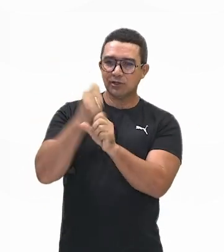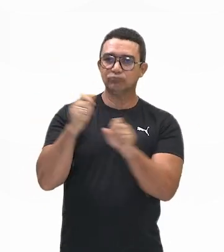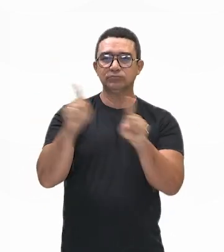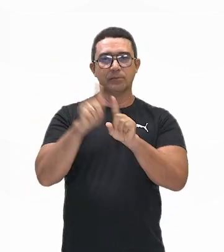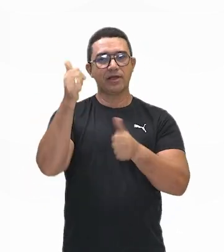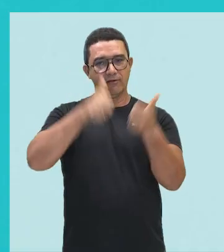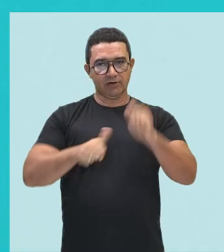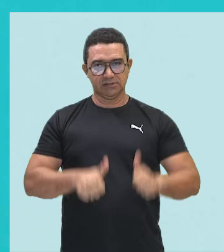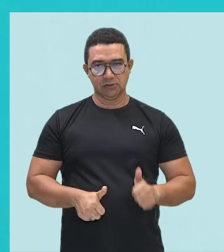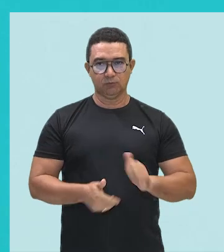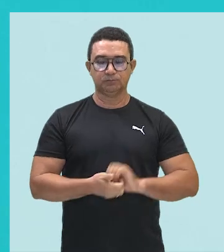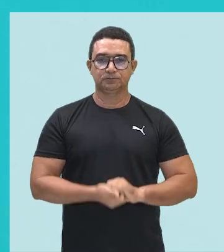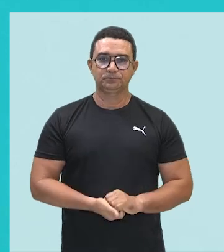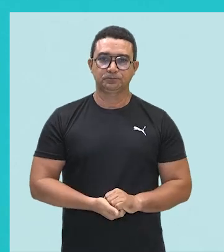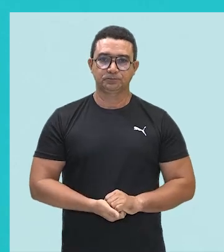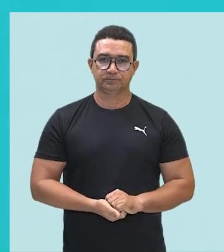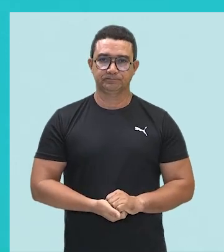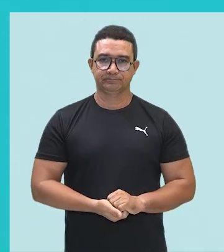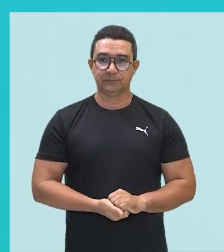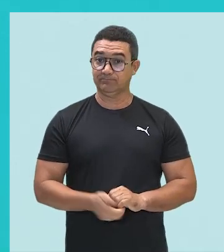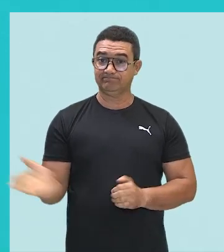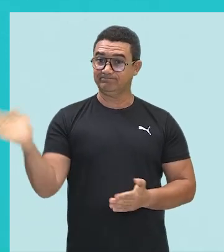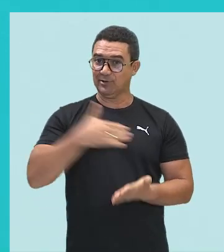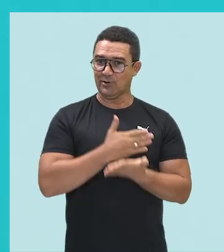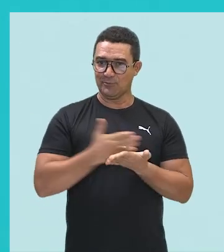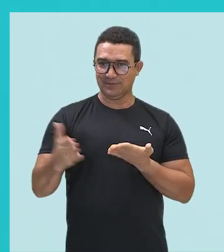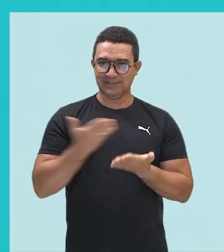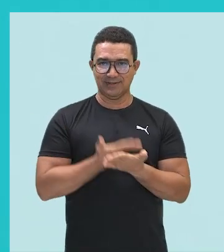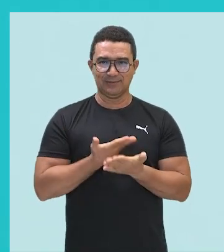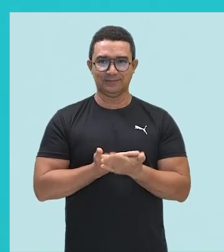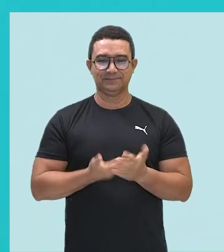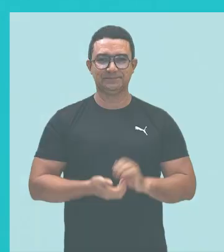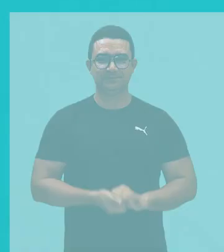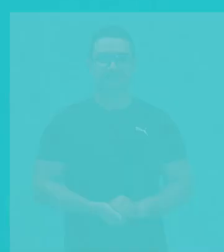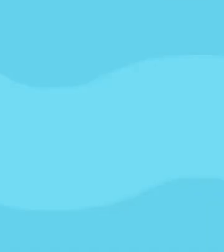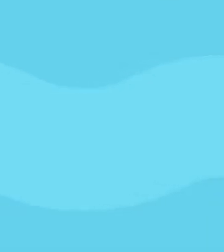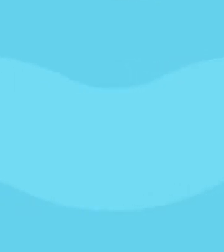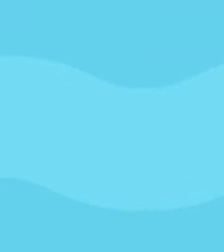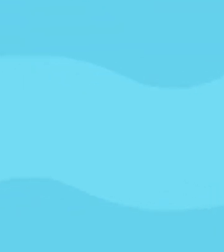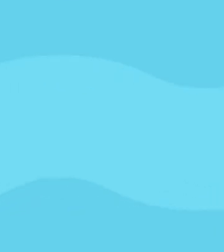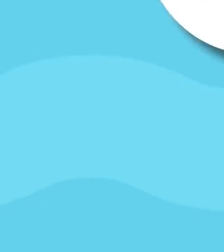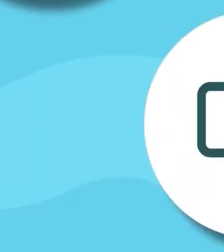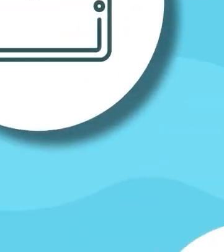unidade. Vamos iniciar nossa aula?